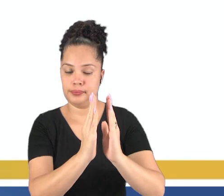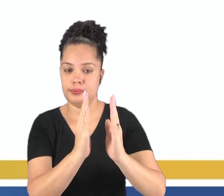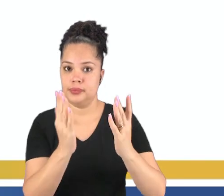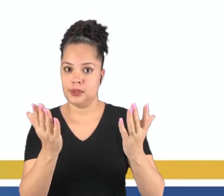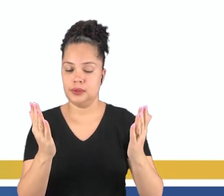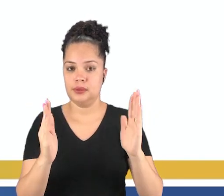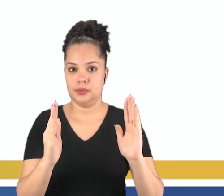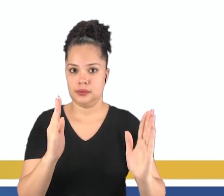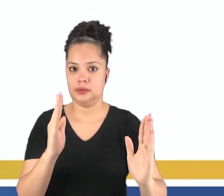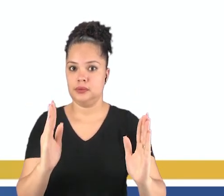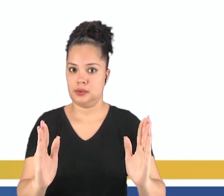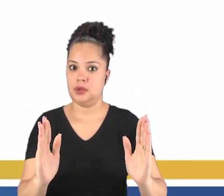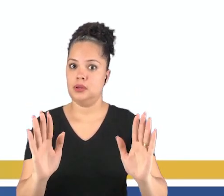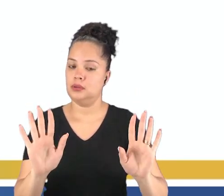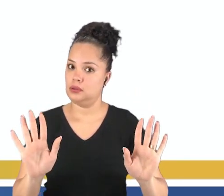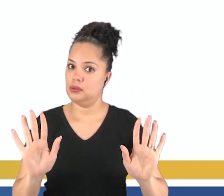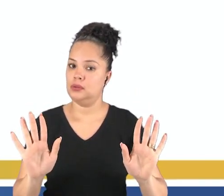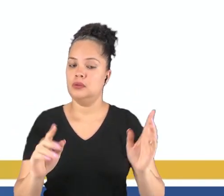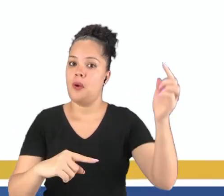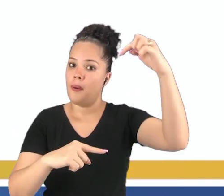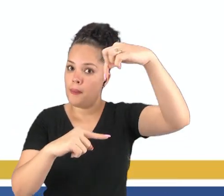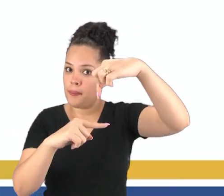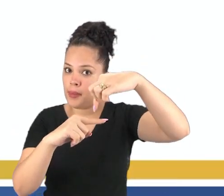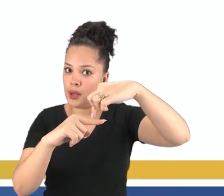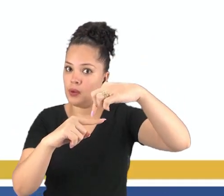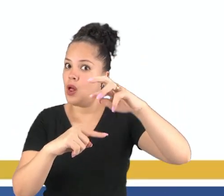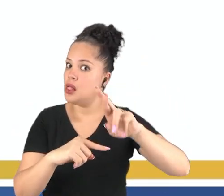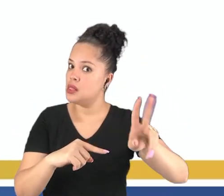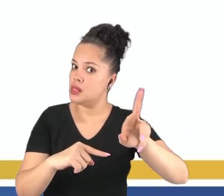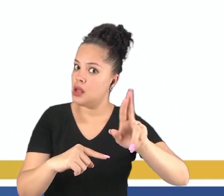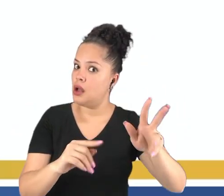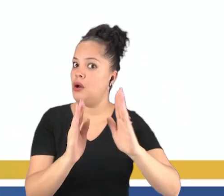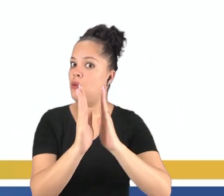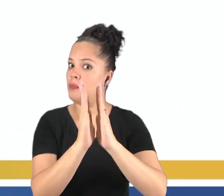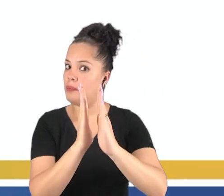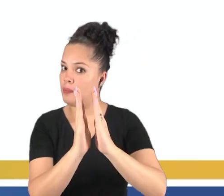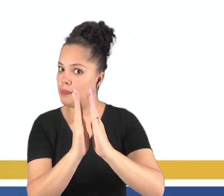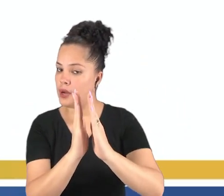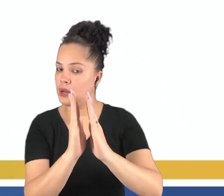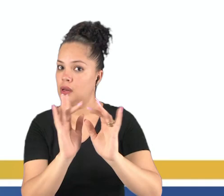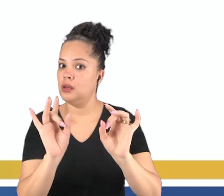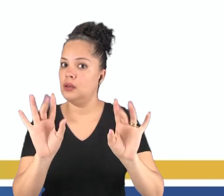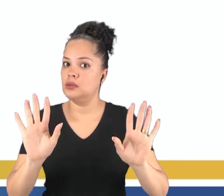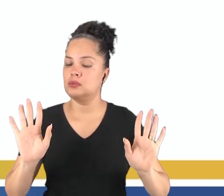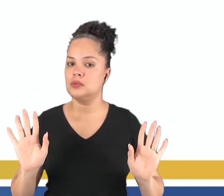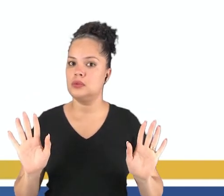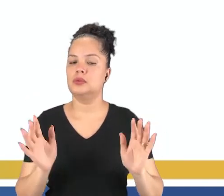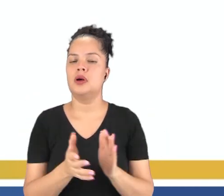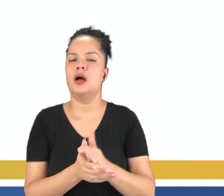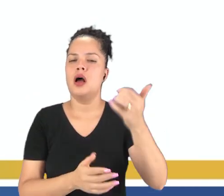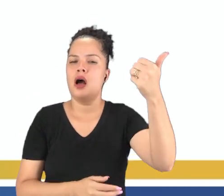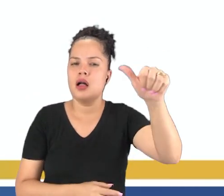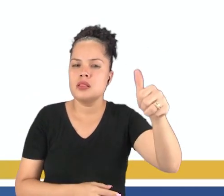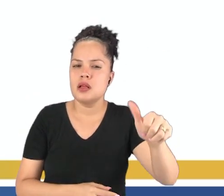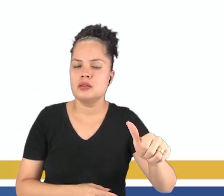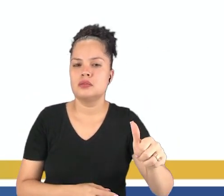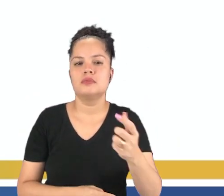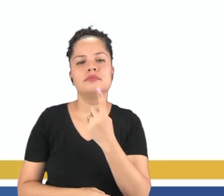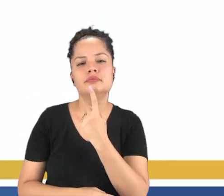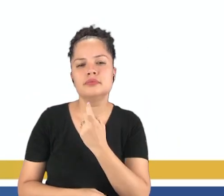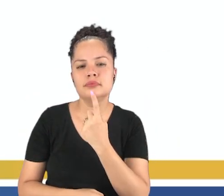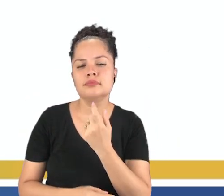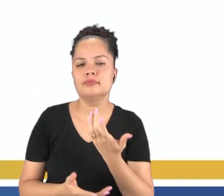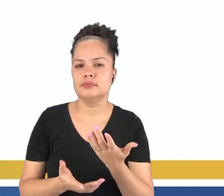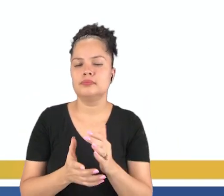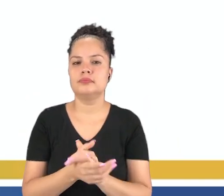são perpendiculares, eles são o quê? Paralelos, né? Agora, vamos analisar os vermelhos.